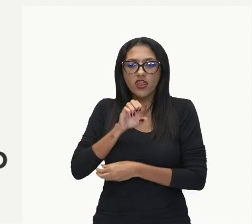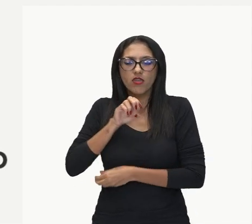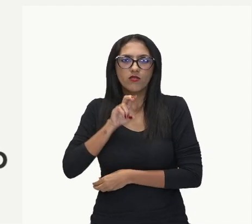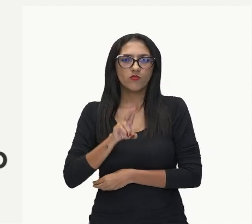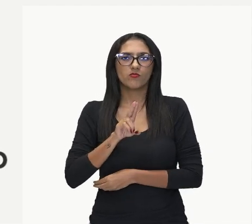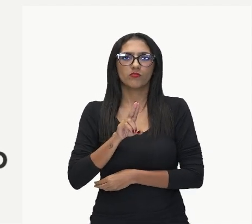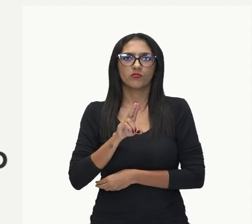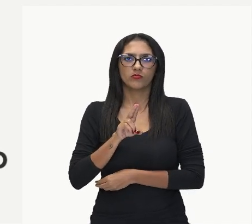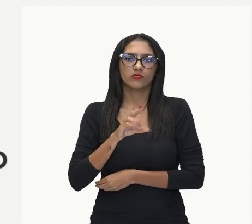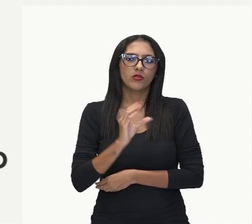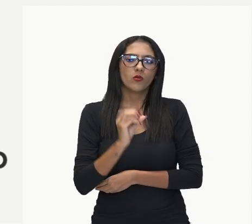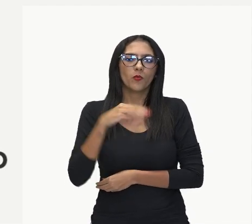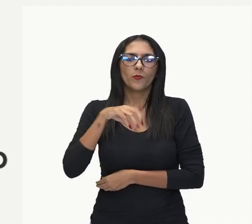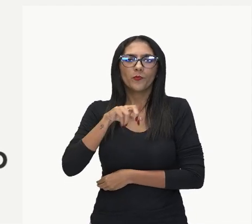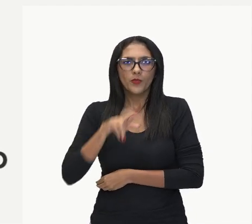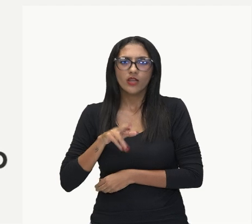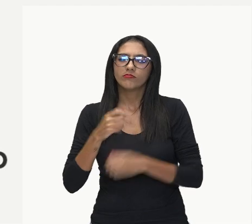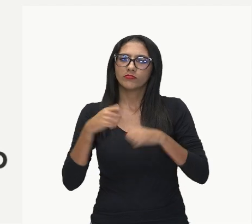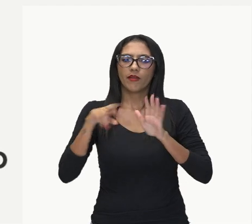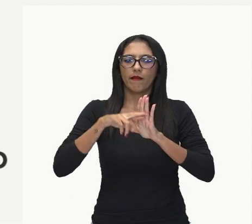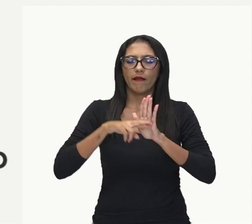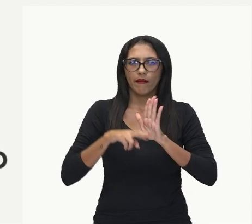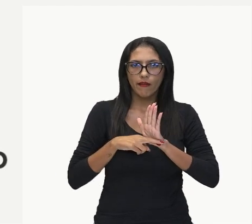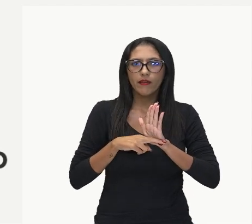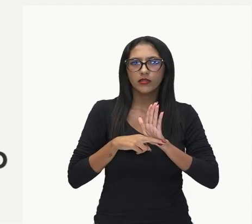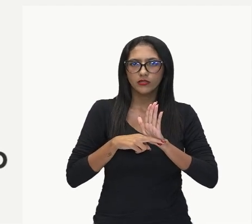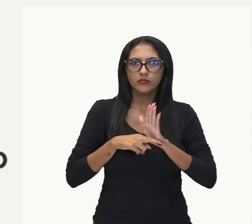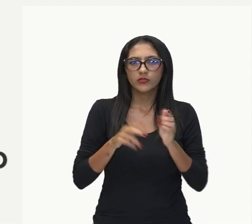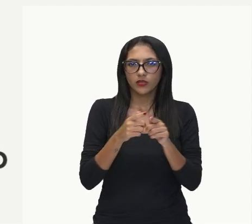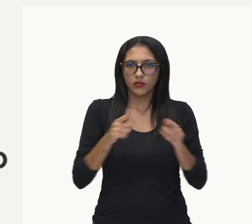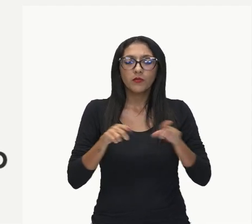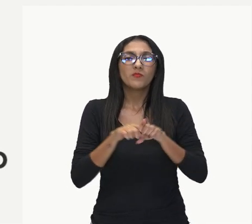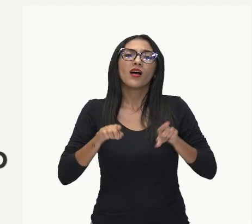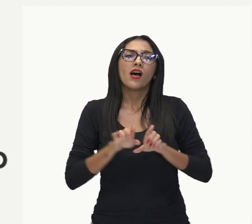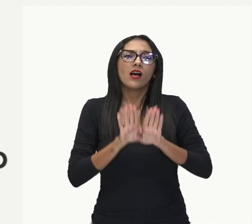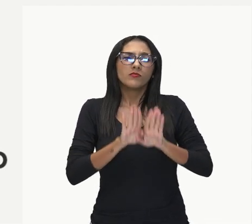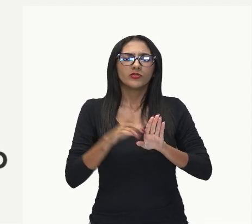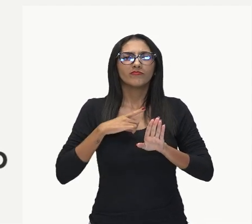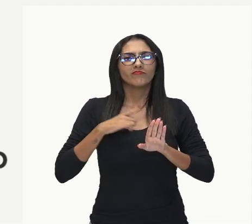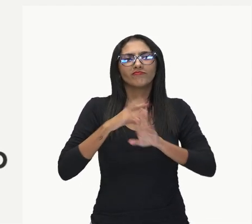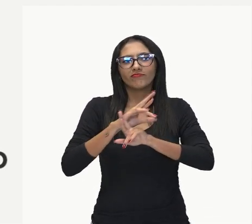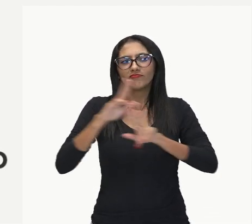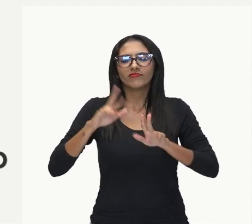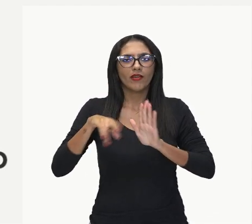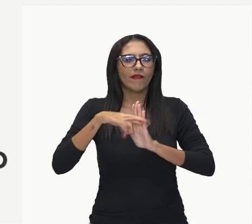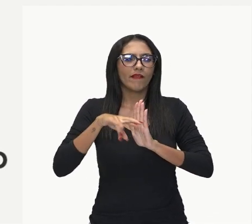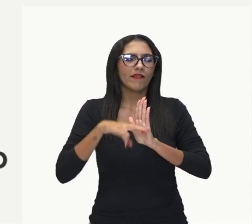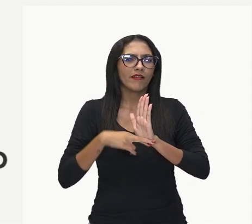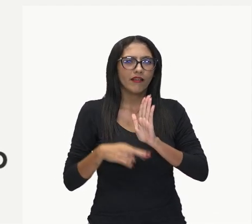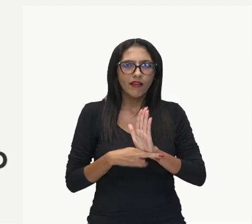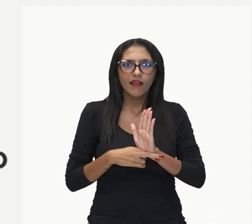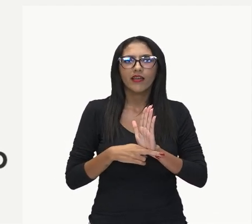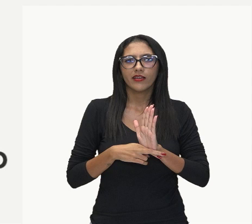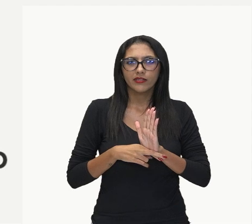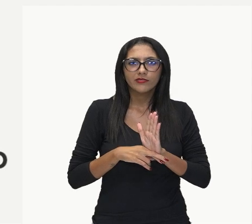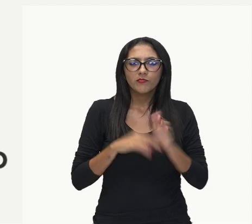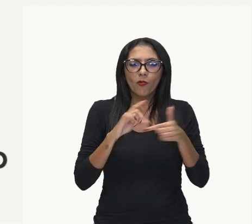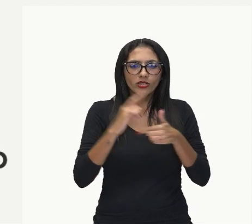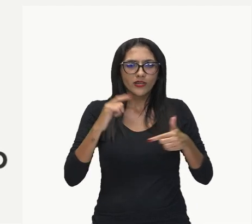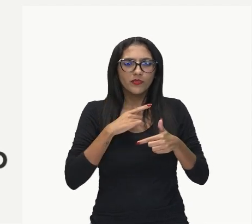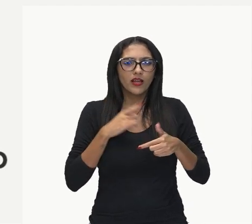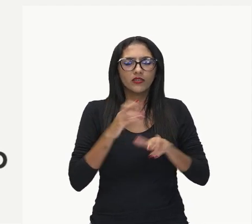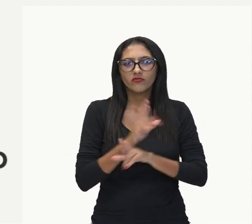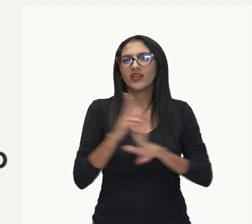forma de acordo com a gramática normativa. Mas sabemos que o modernista, ou seja, os autores modernistas utilizam a